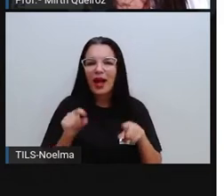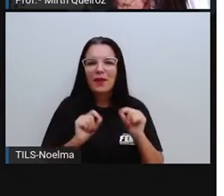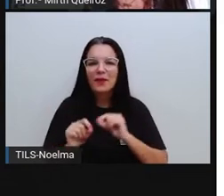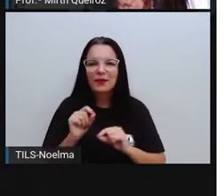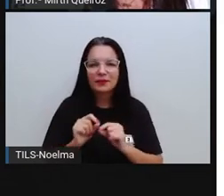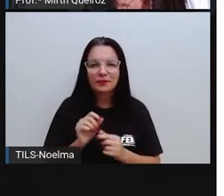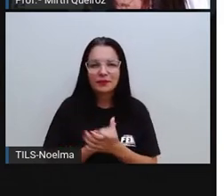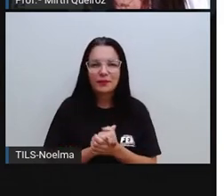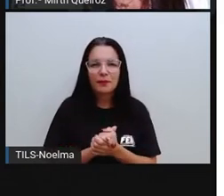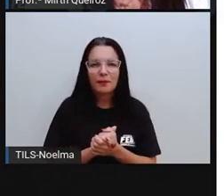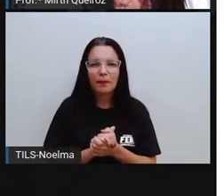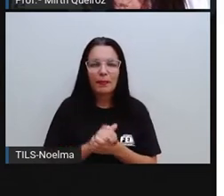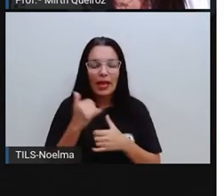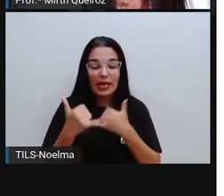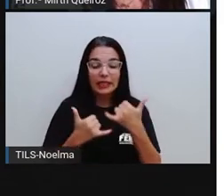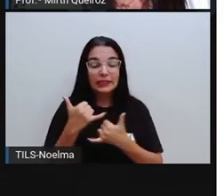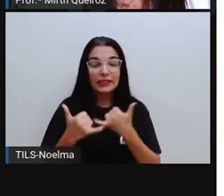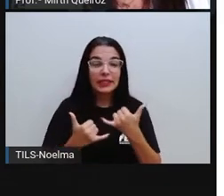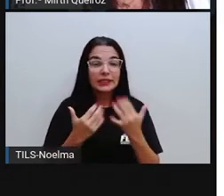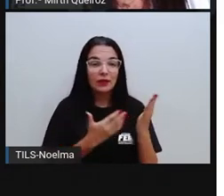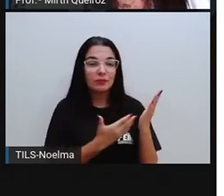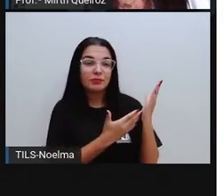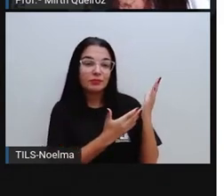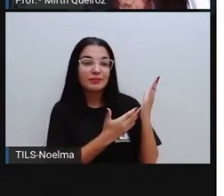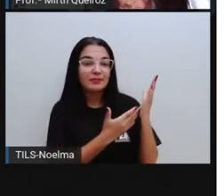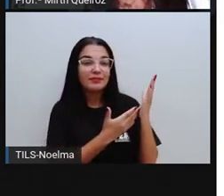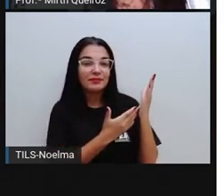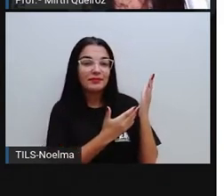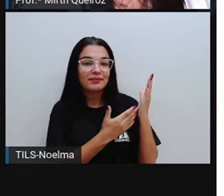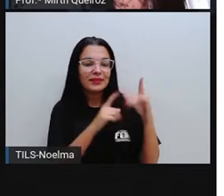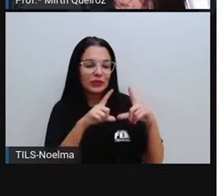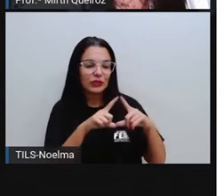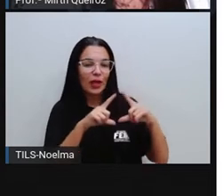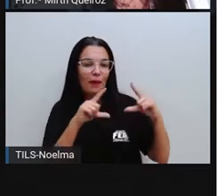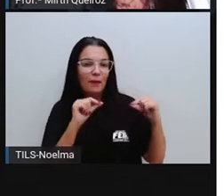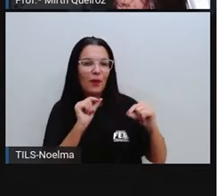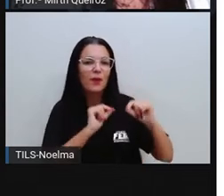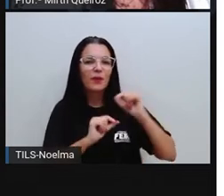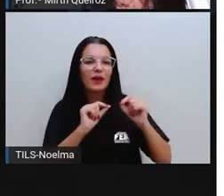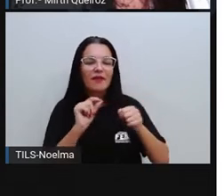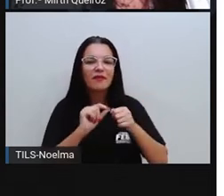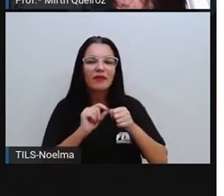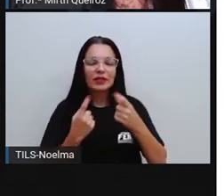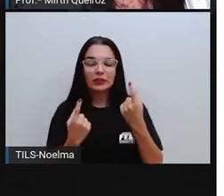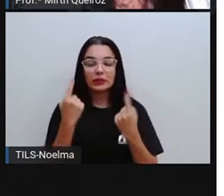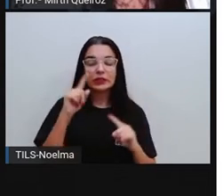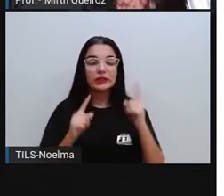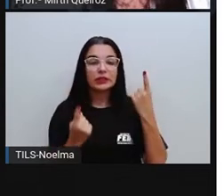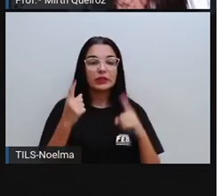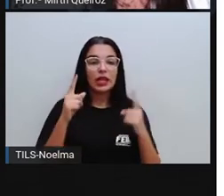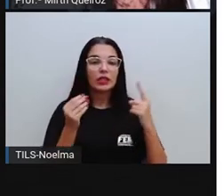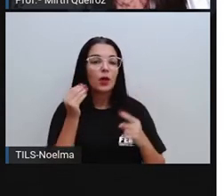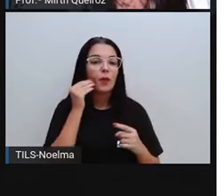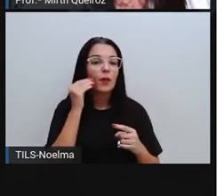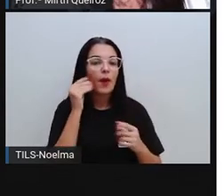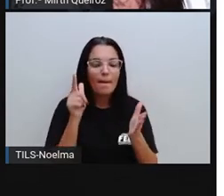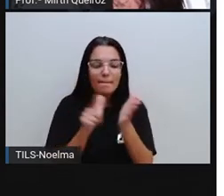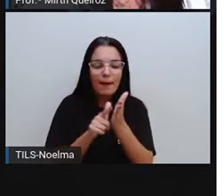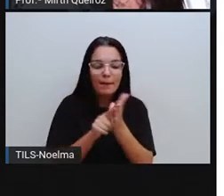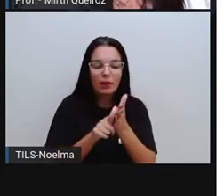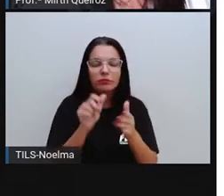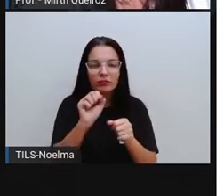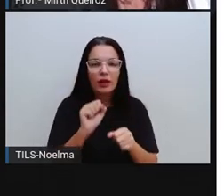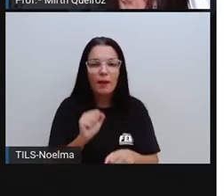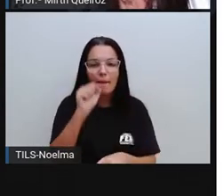brincam como aqui, no caso do Japão, né? Fazendo gestos que representam papel, pedra e